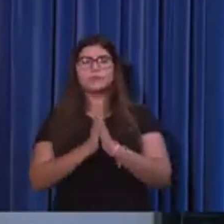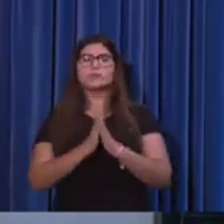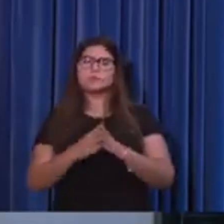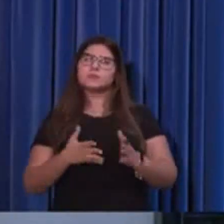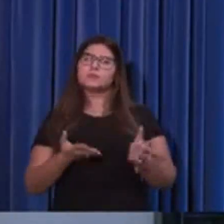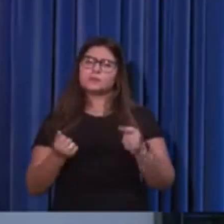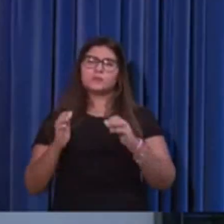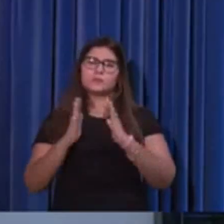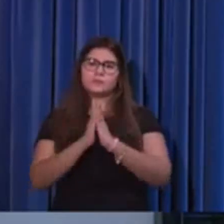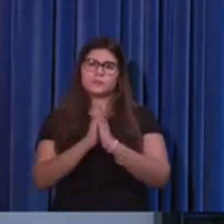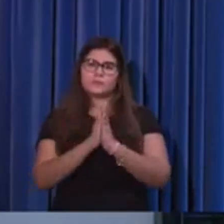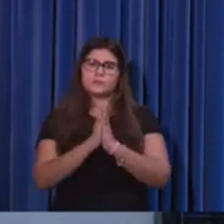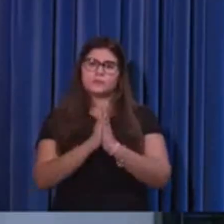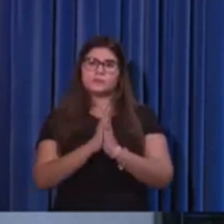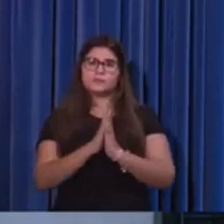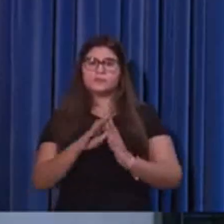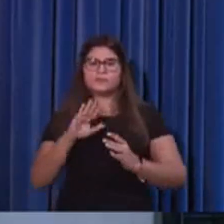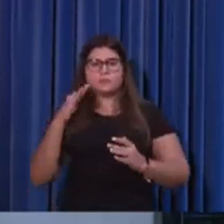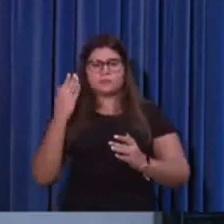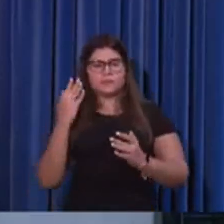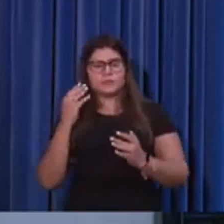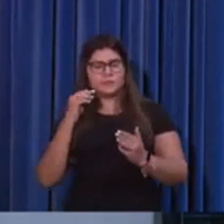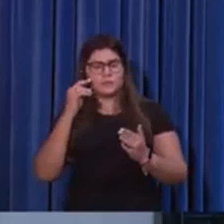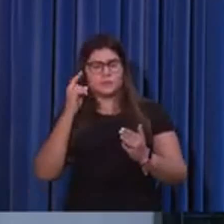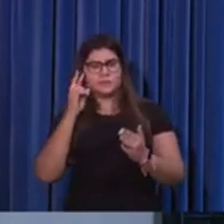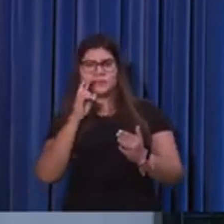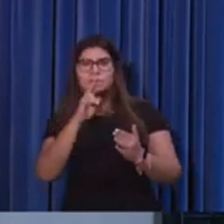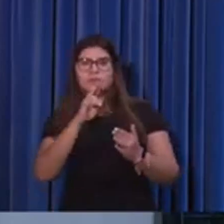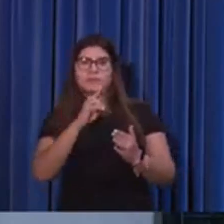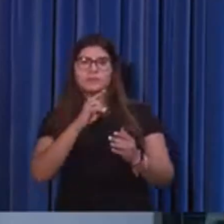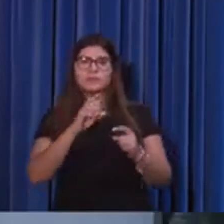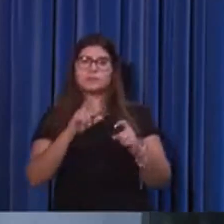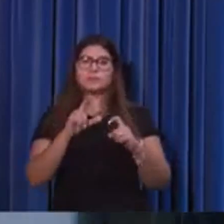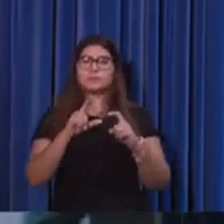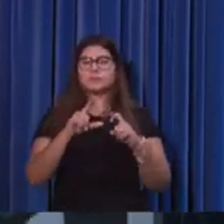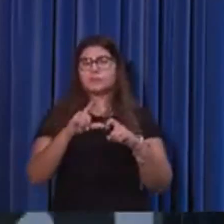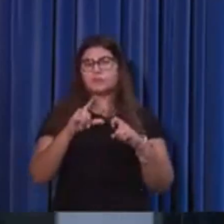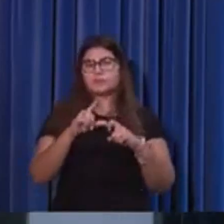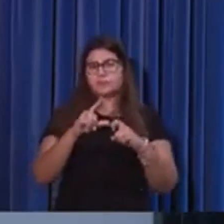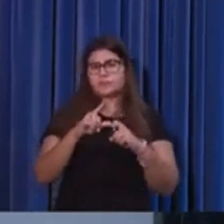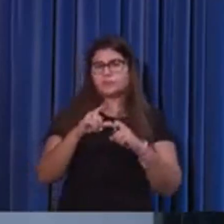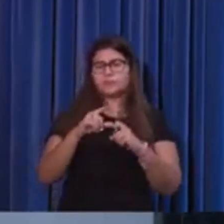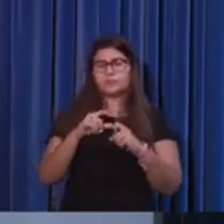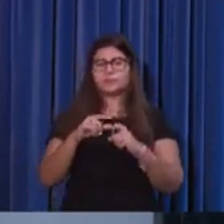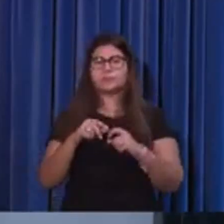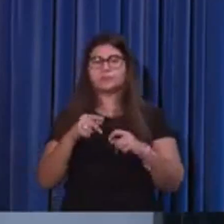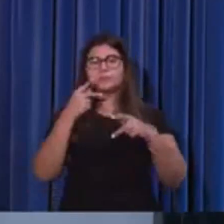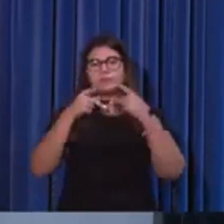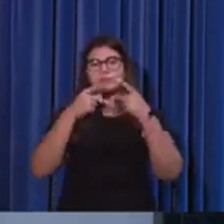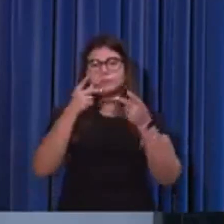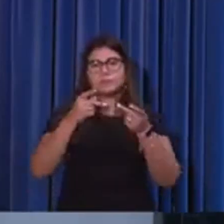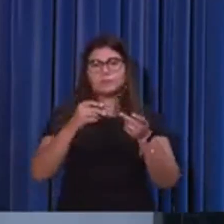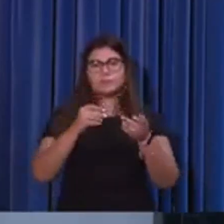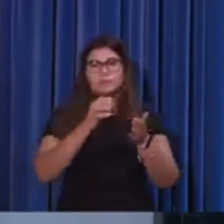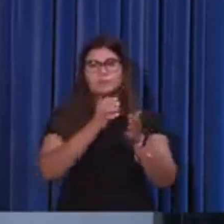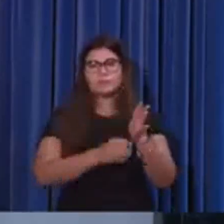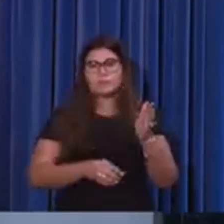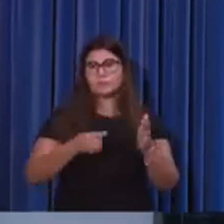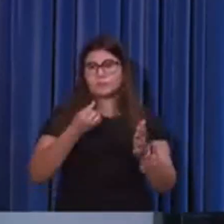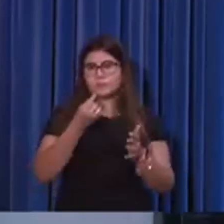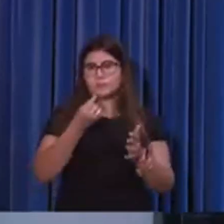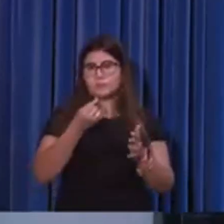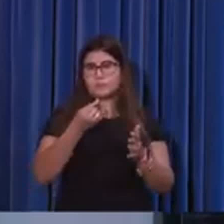quando eu vejo Lucas narrando no capítulo 6 o seguinte: naqueles dias